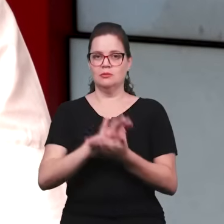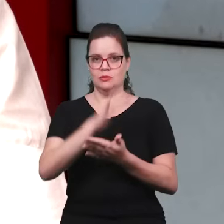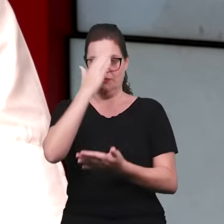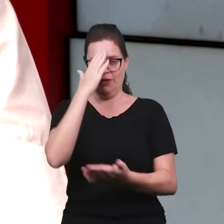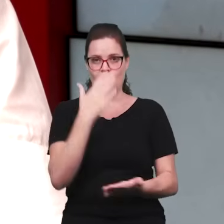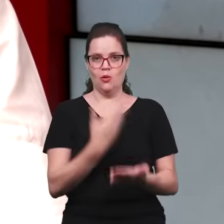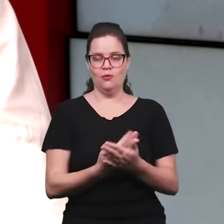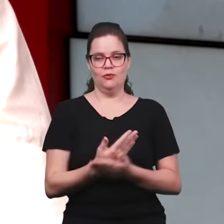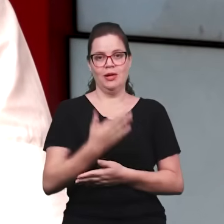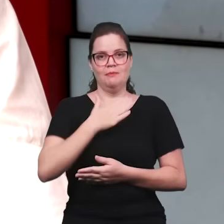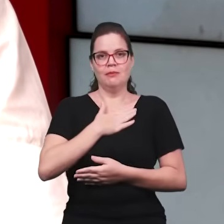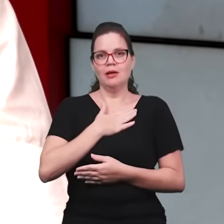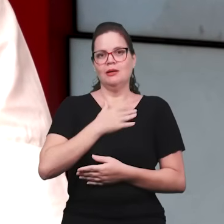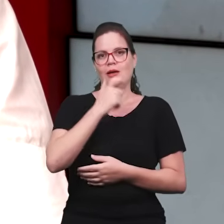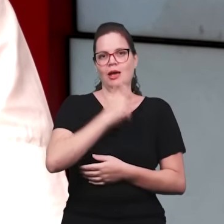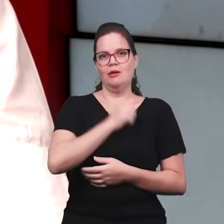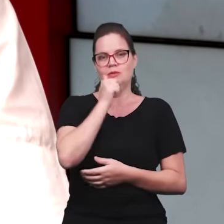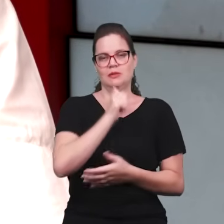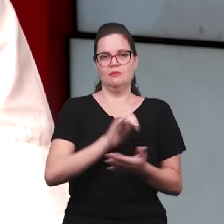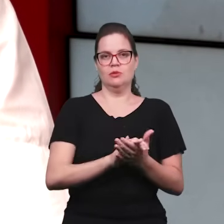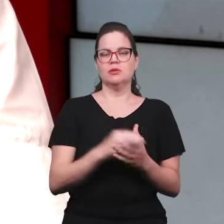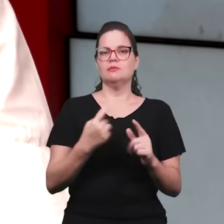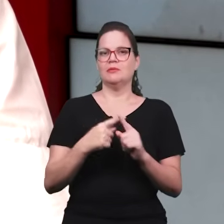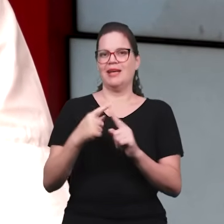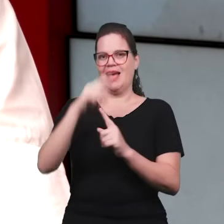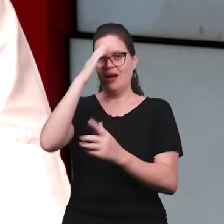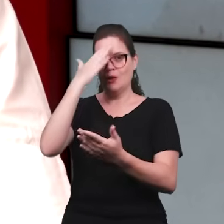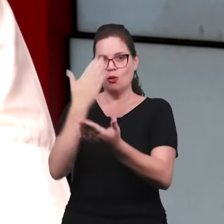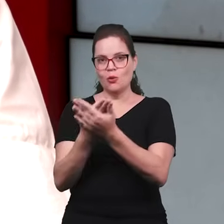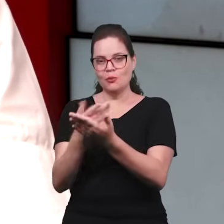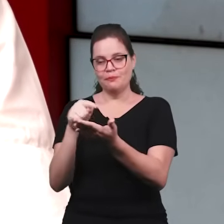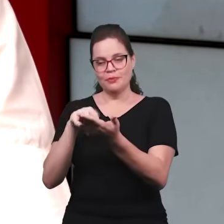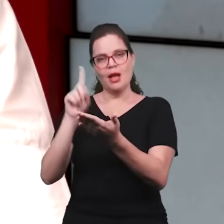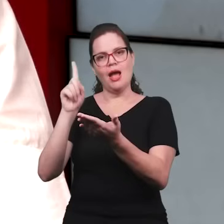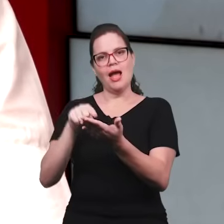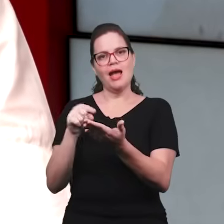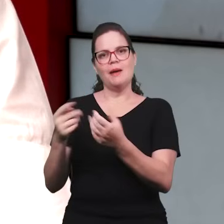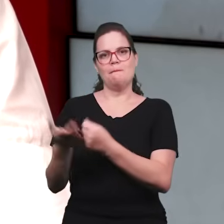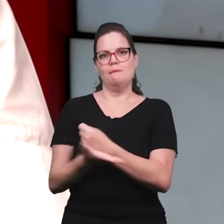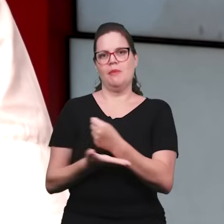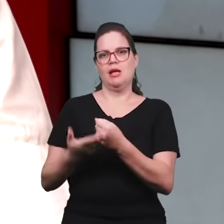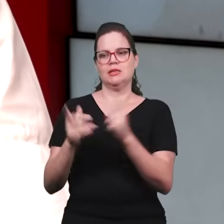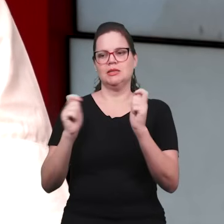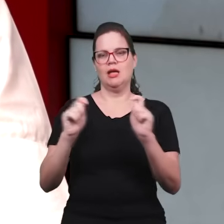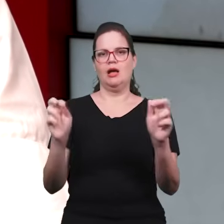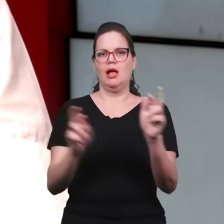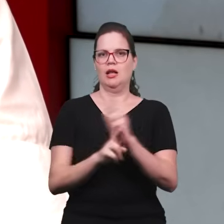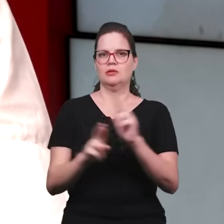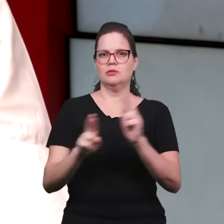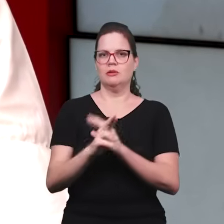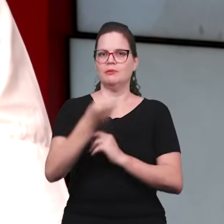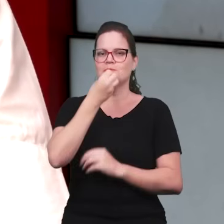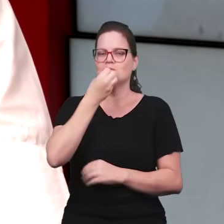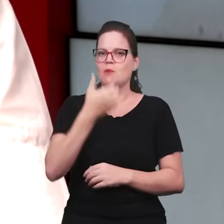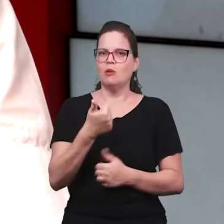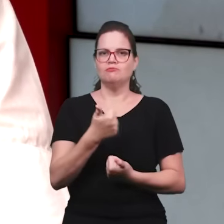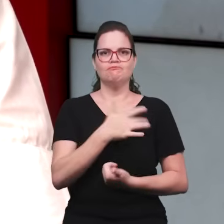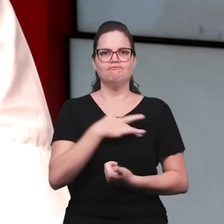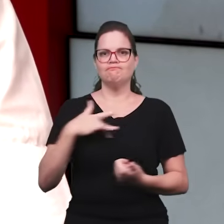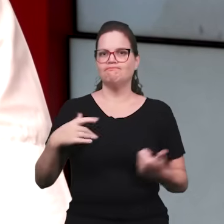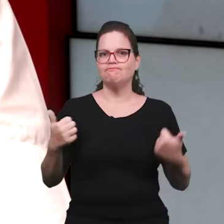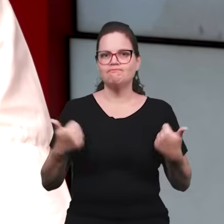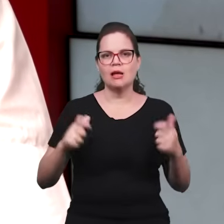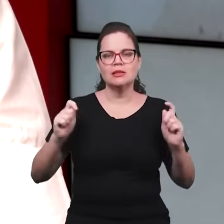confiança é a base para um relacionamento duradouro e saudável. E essa confiança é uma conquista